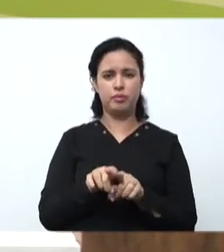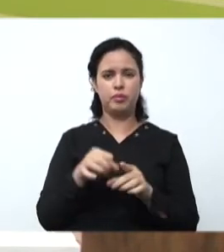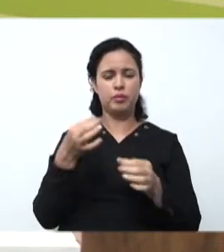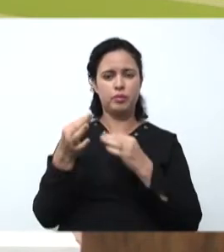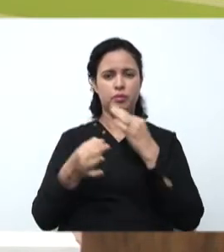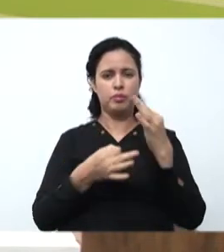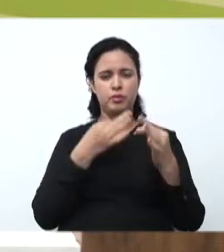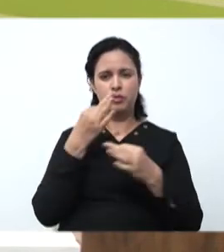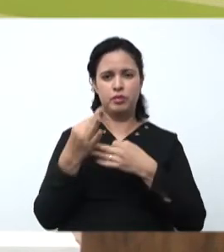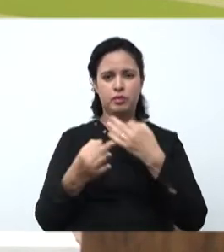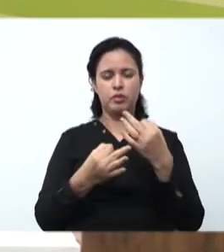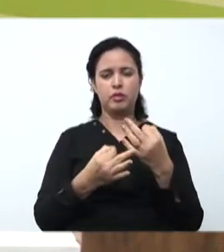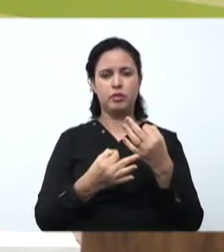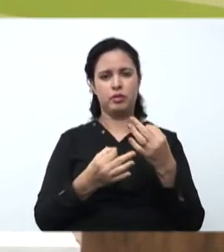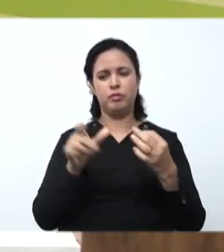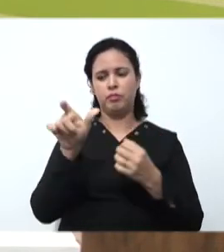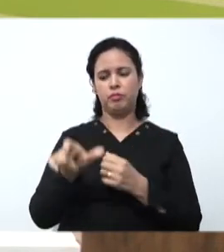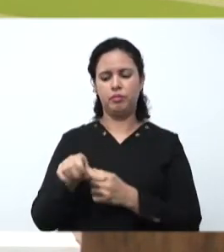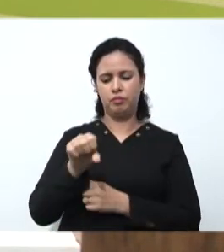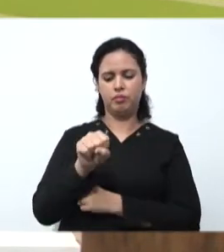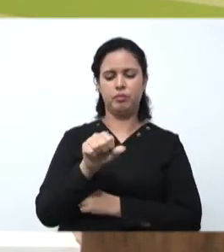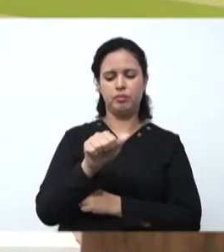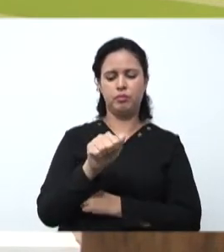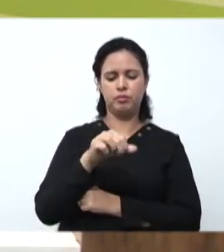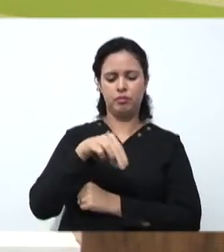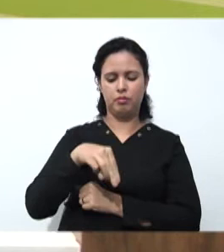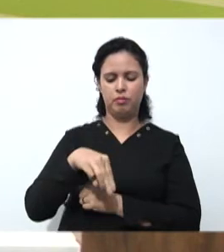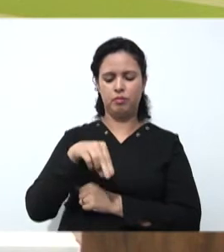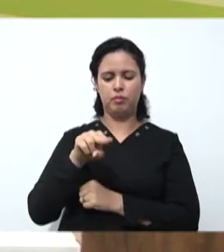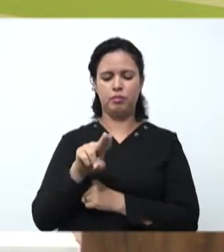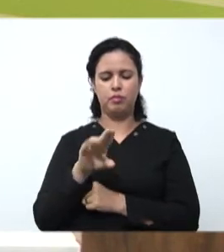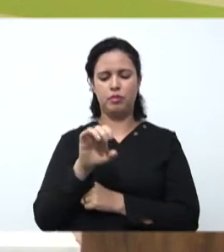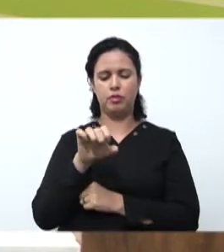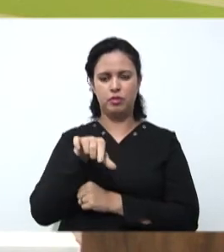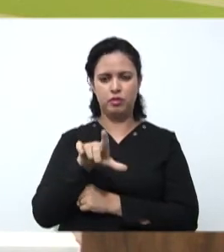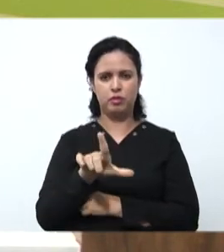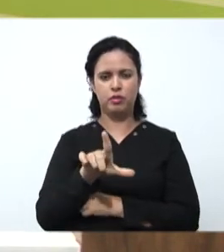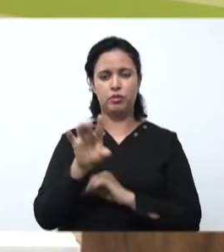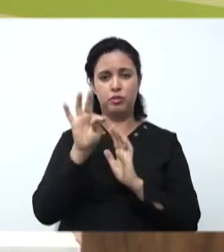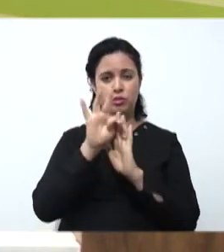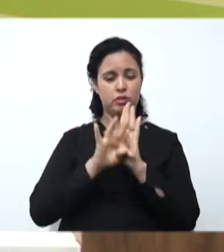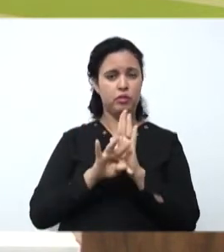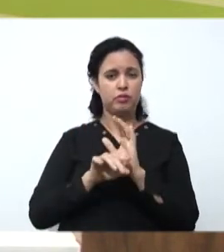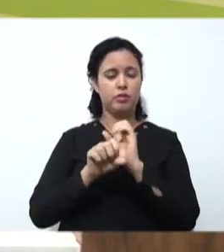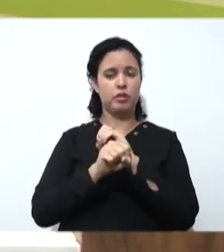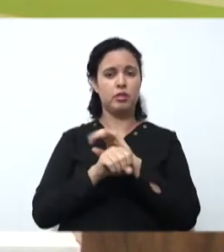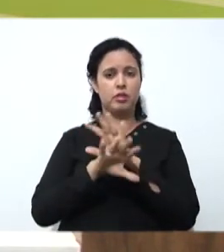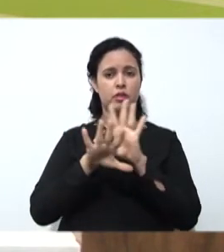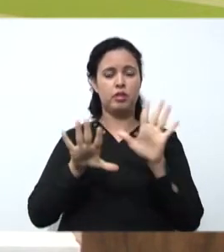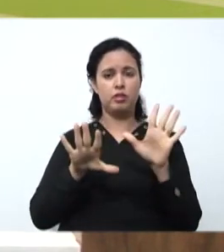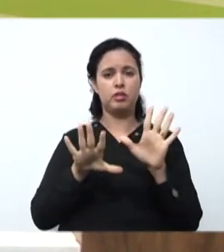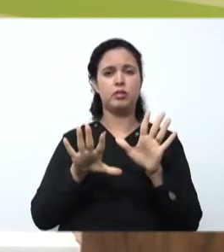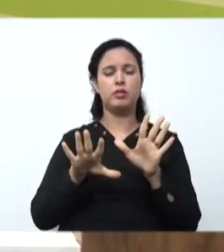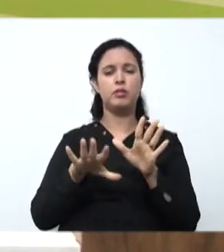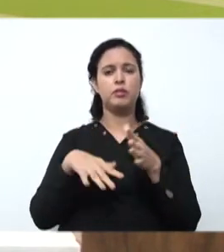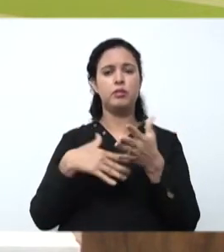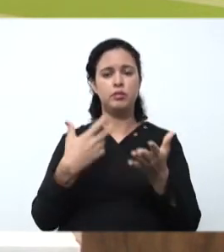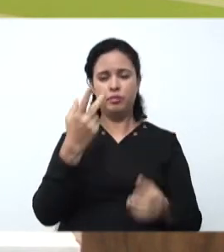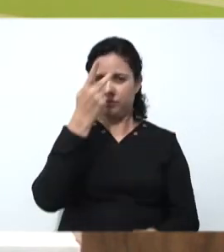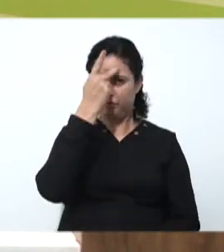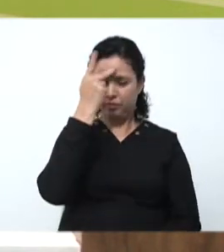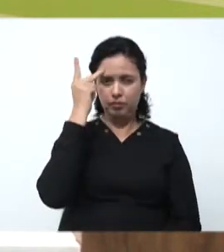comentário sobre o caso do Samuel, não é? Onde no texto fica claro, por mais que a pessoa ela